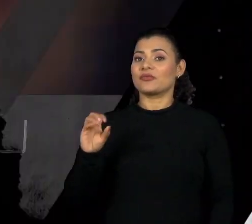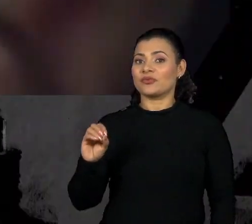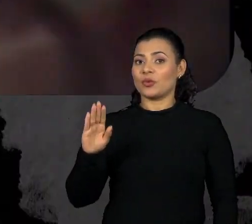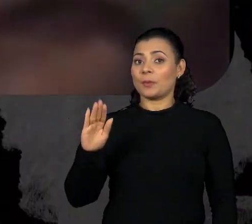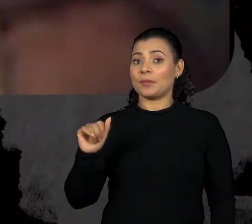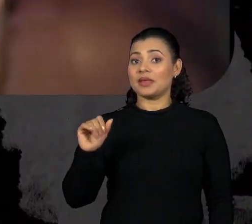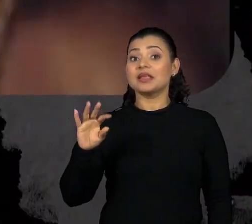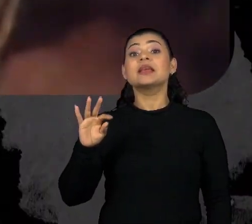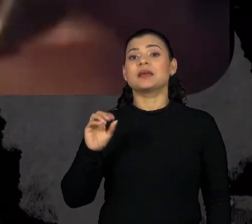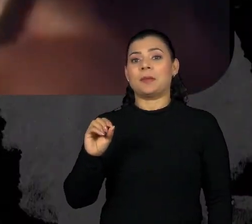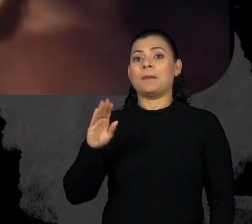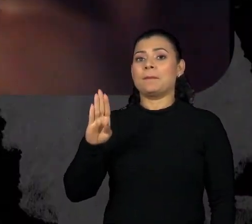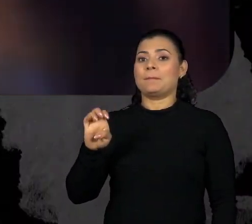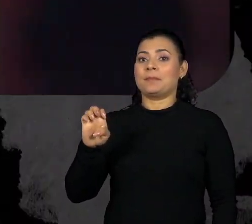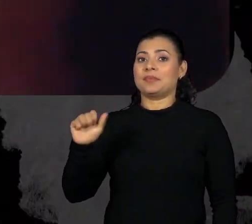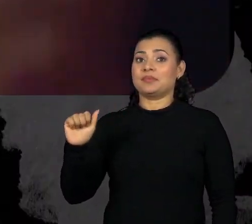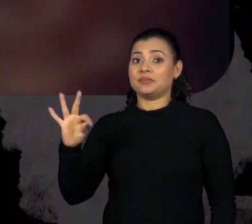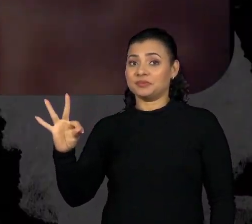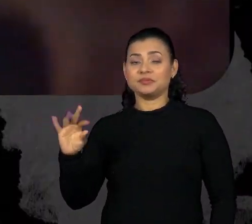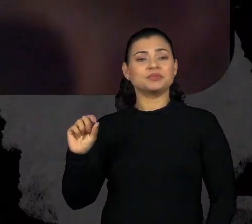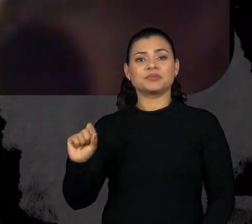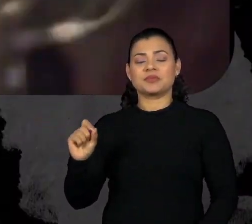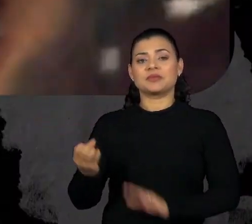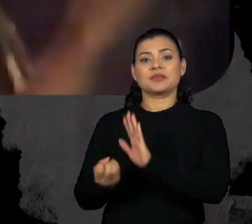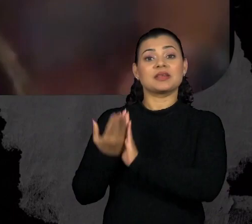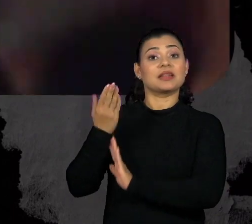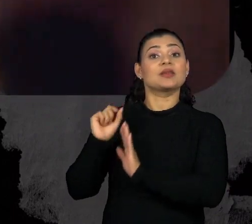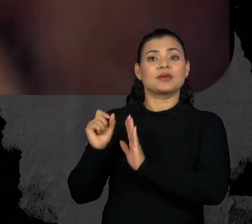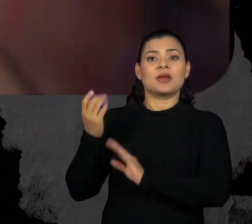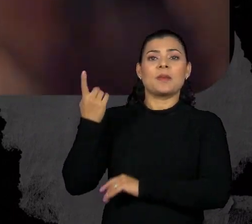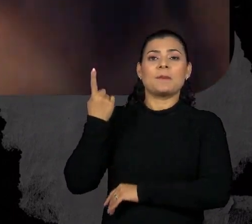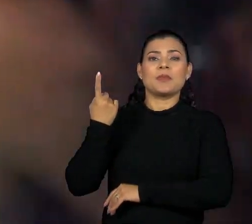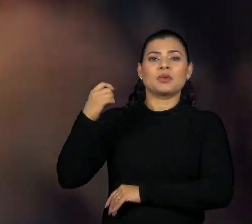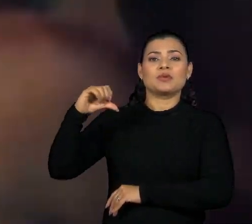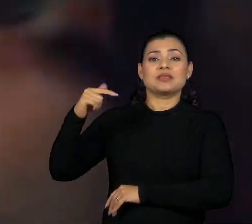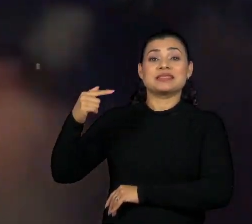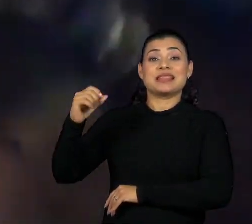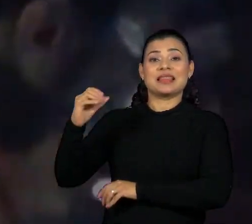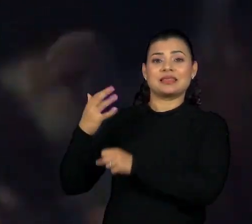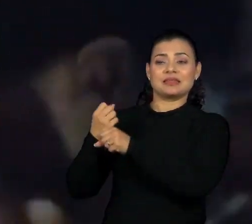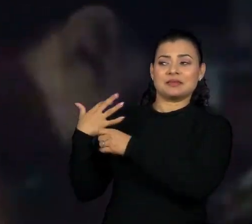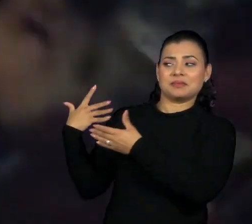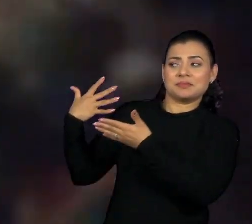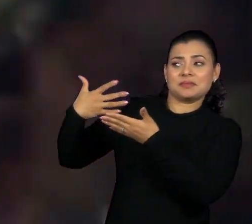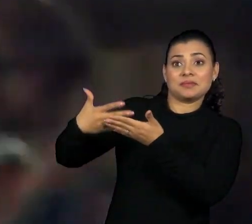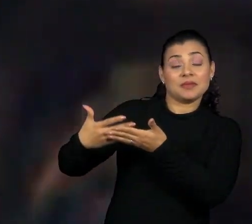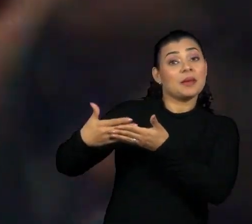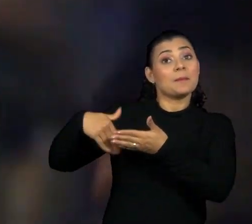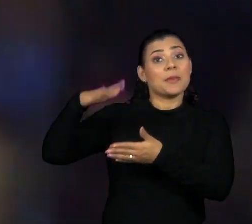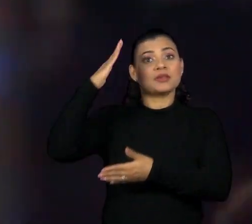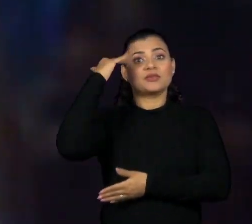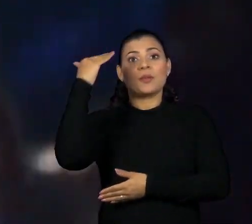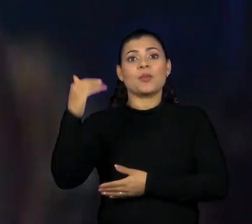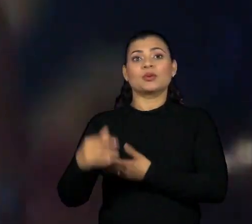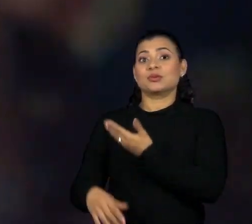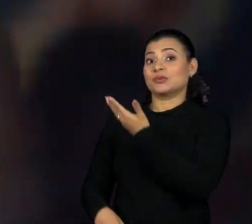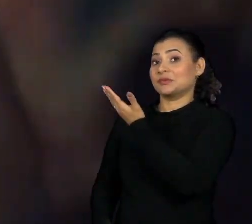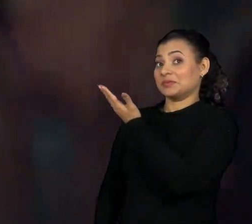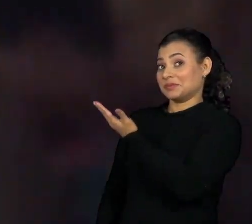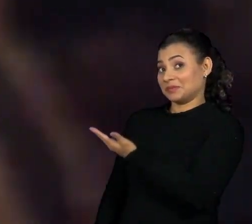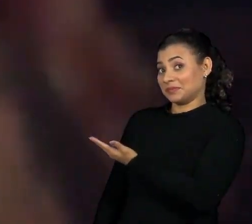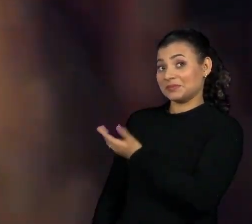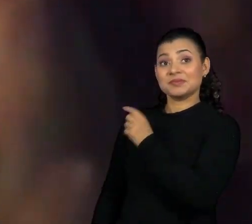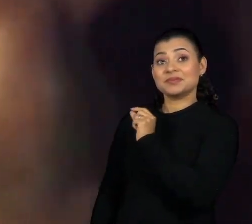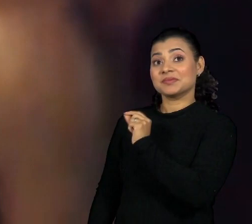um gênero musical que foi criado nos anos 70 e eu acredito que o nome mais conhecido do